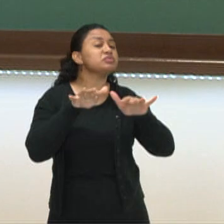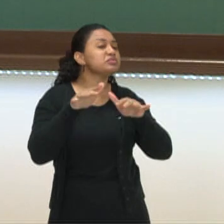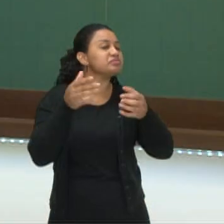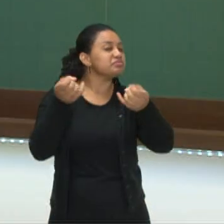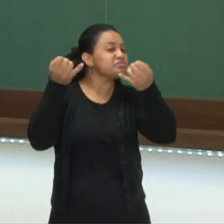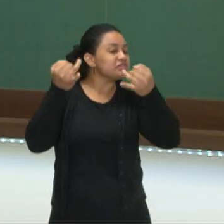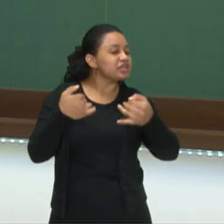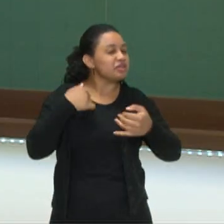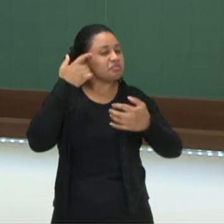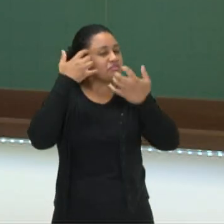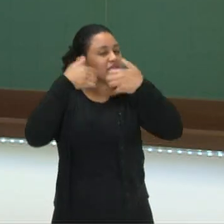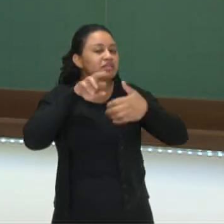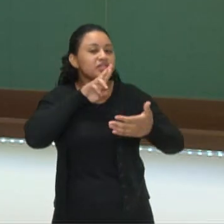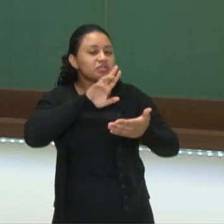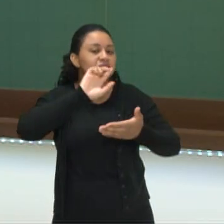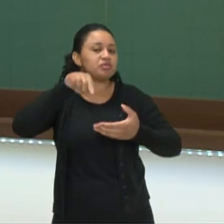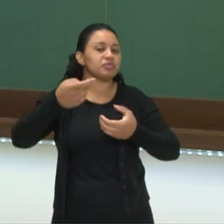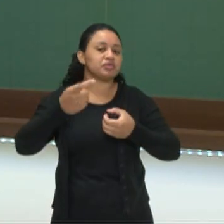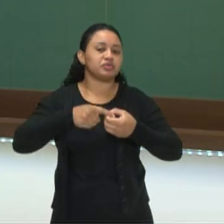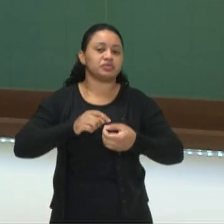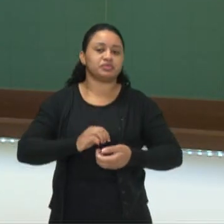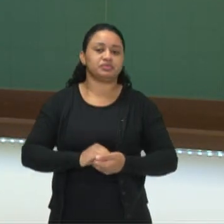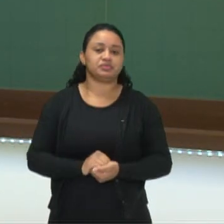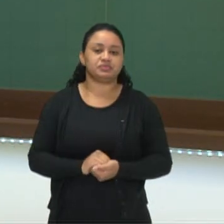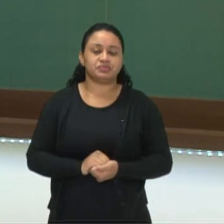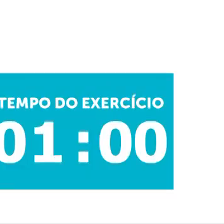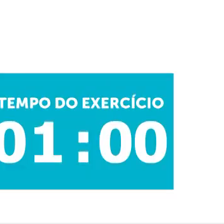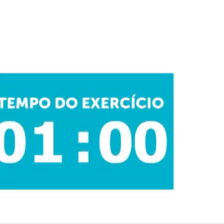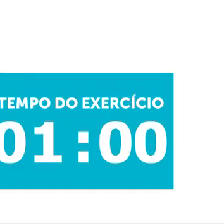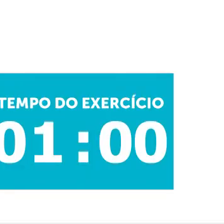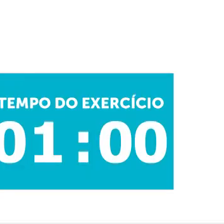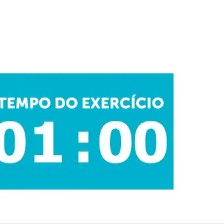falar. Pensa lá, responde, estou aguardando você. Até daqui a pouco.